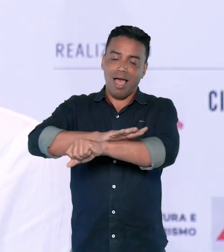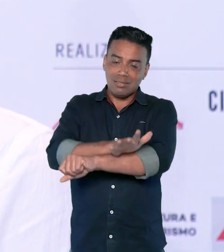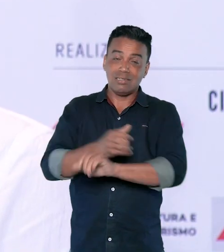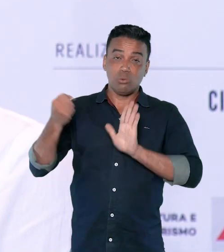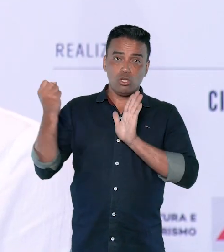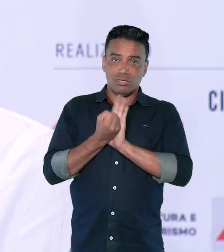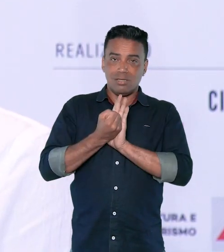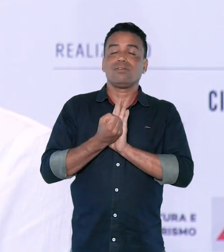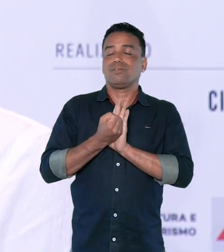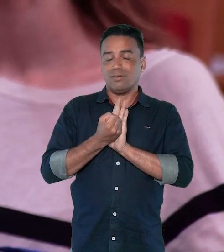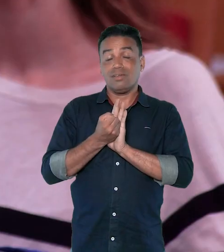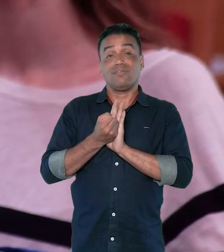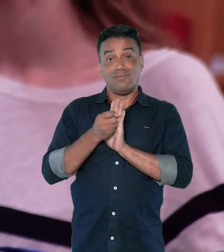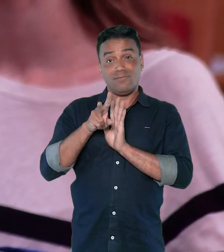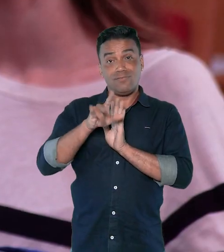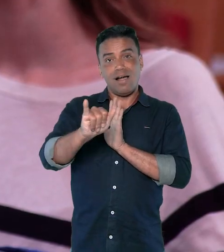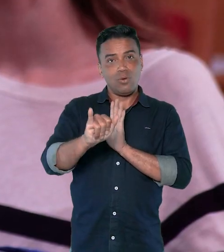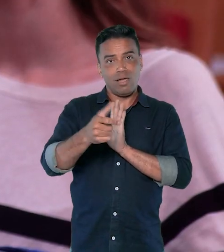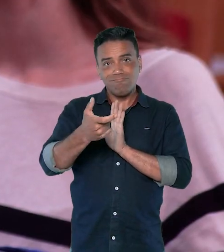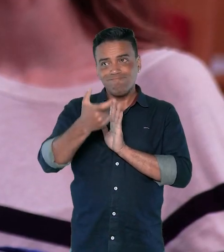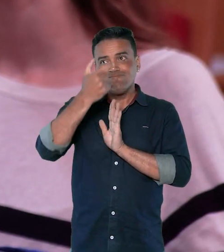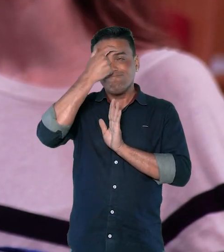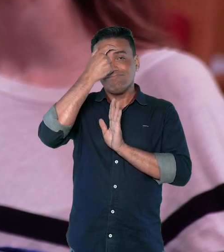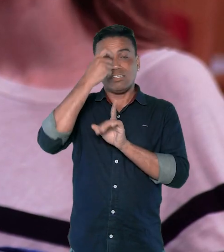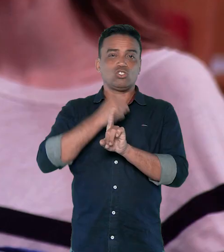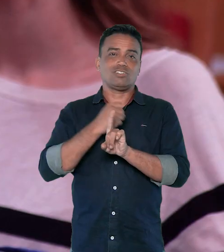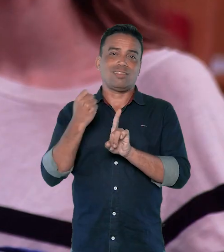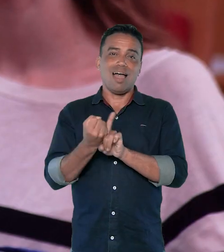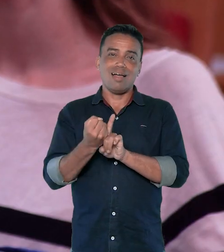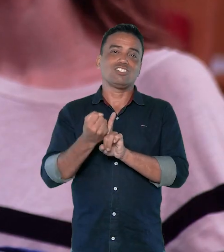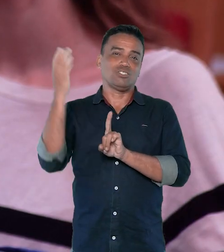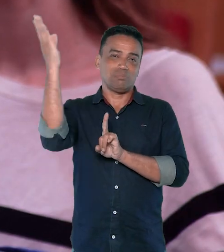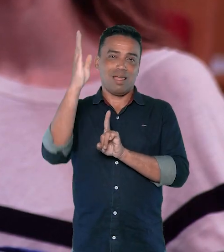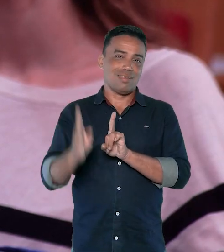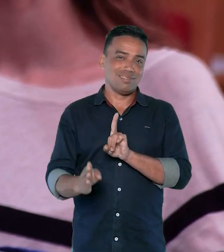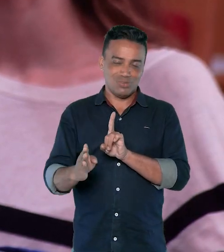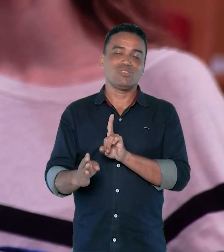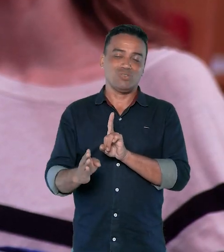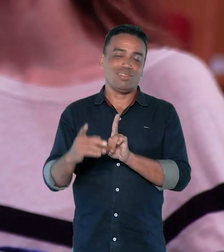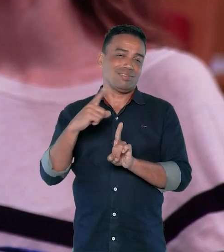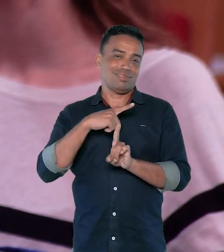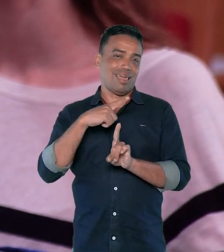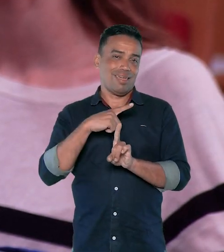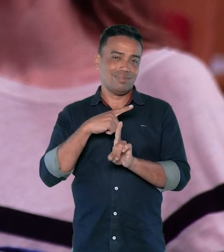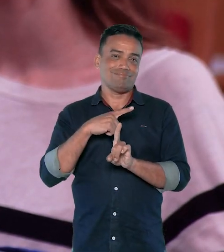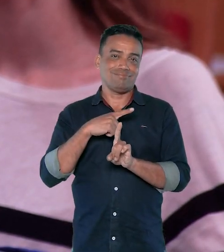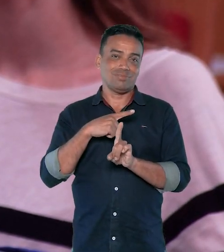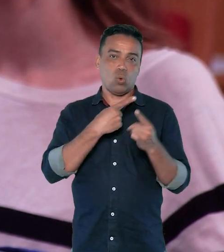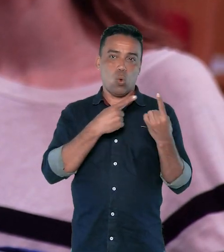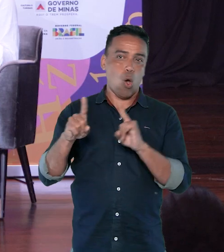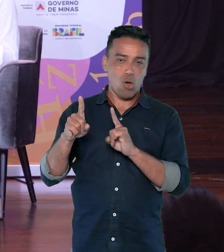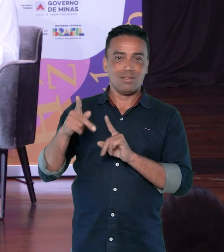que vai sustentar toda uma mentalidade da sociedade brasileira. Né? Porque